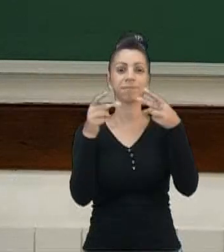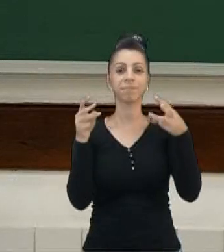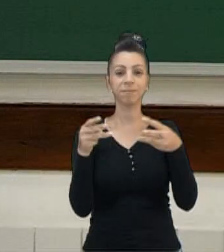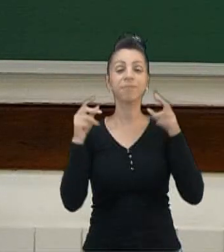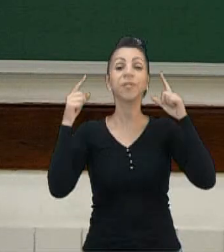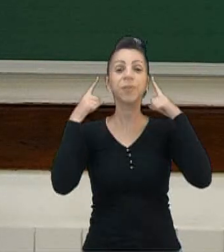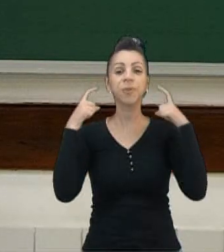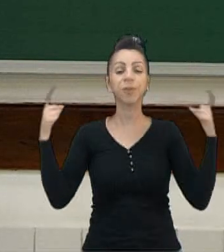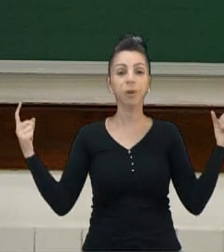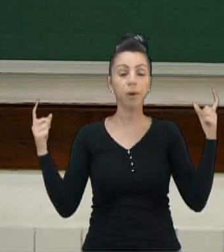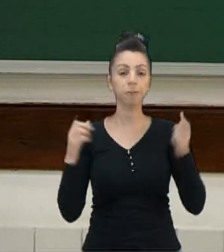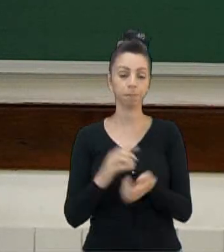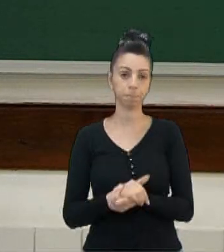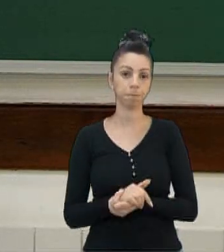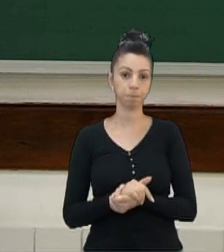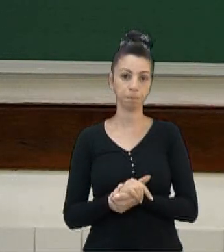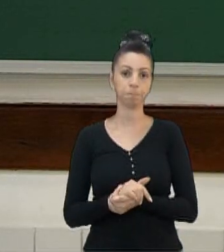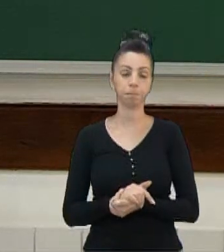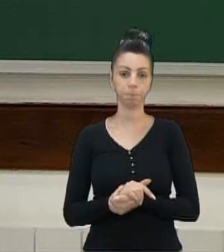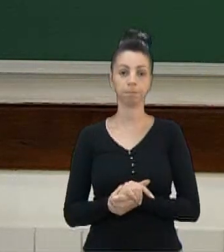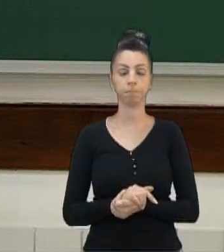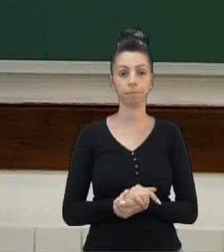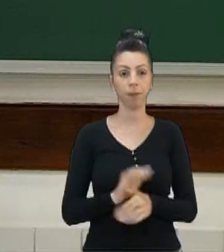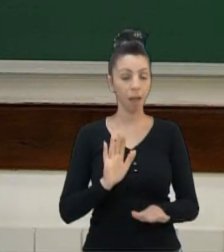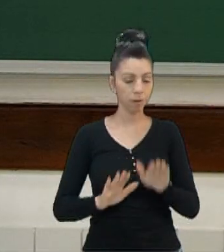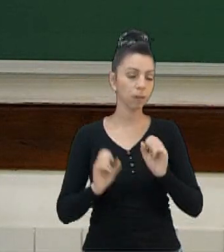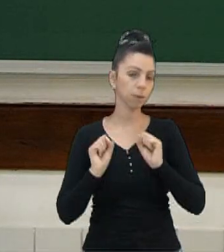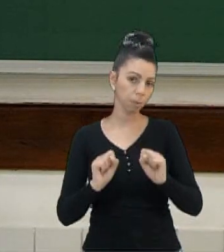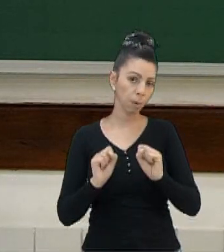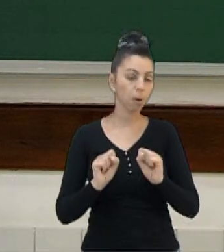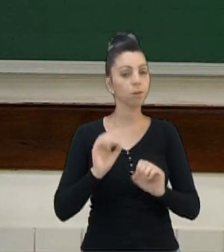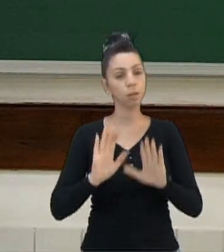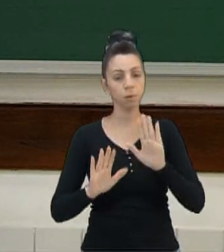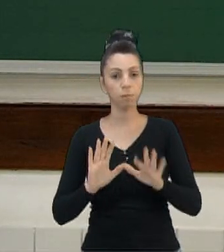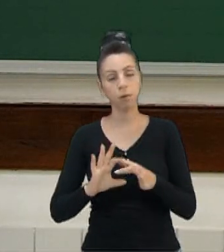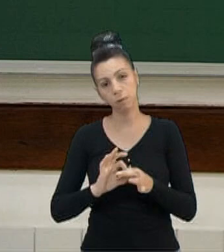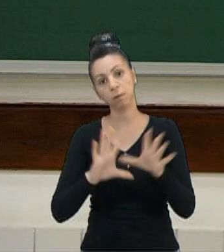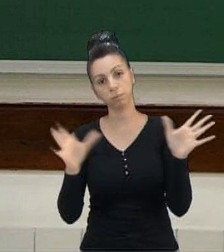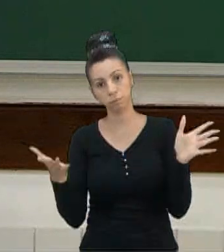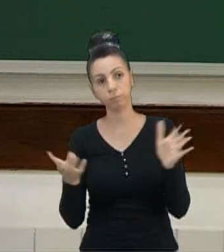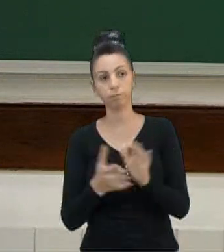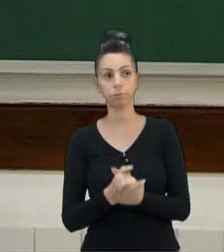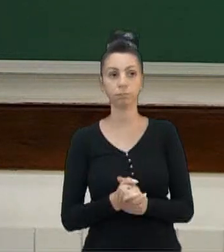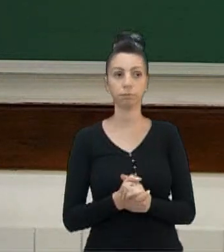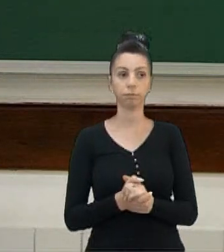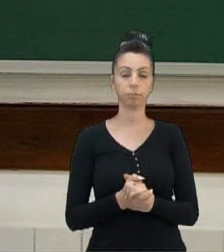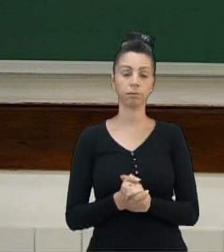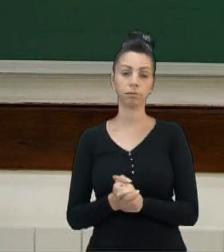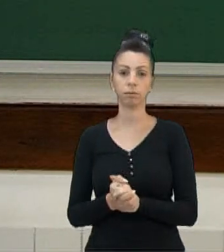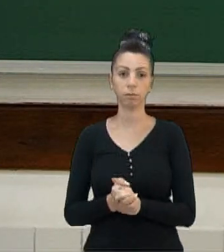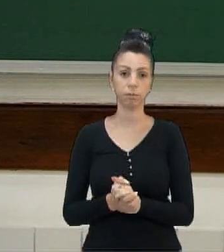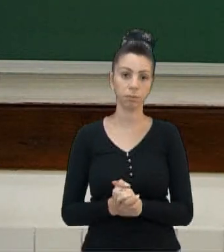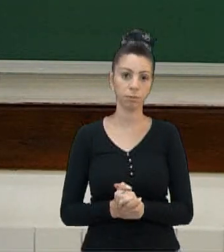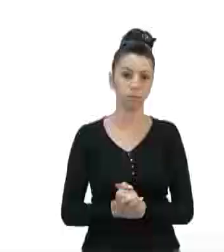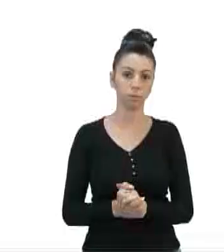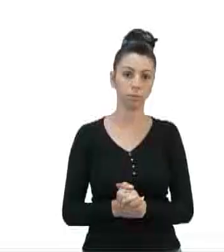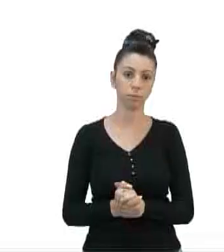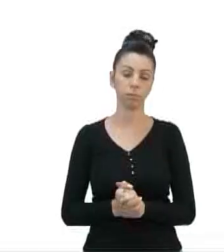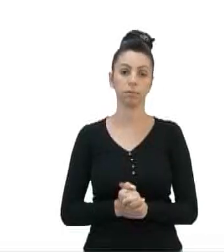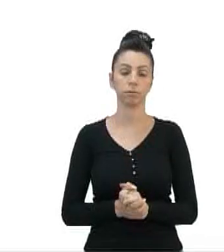mas muitas vezes, podemos ter rimas nos poemas, ok? Vamos observar os versos do Bandeira depois, tá